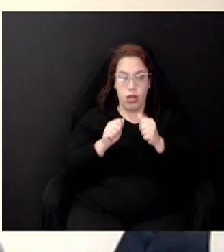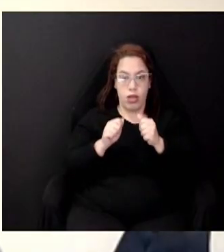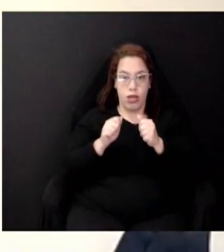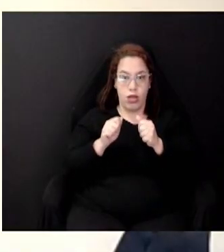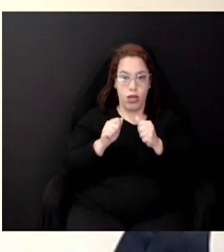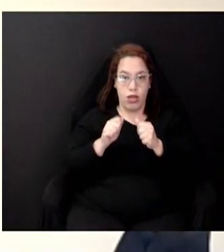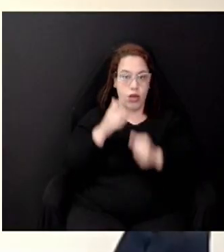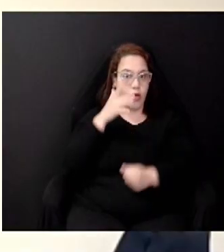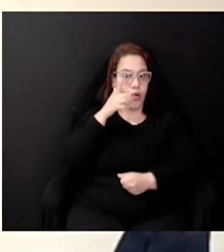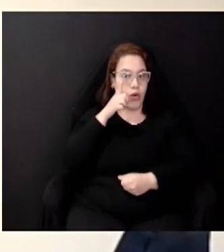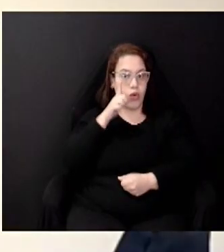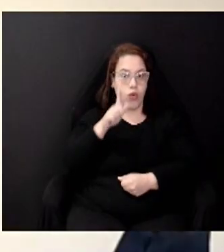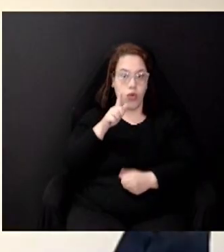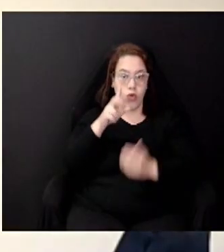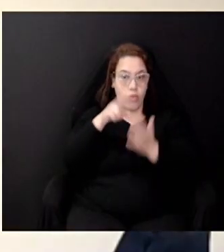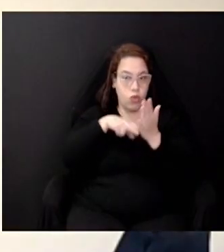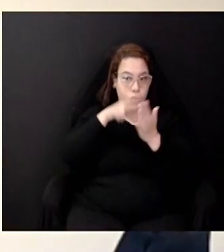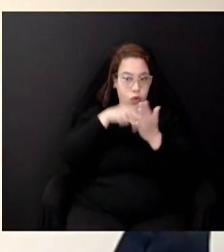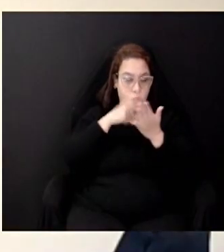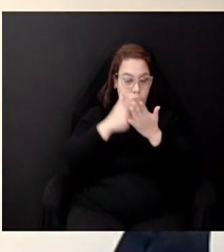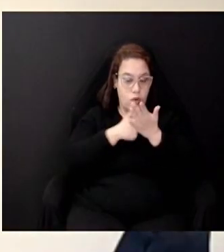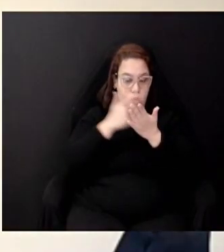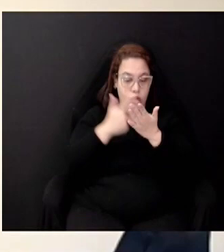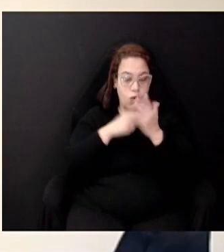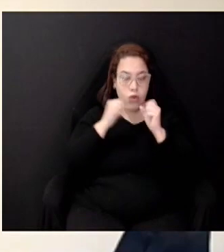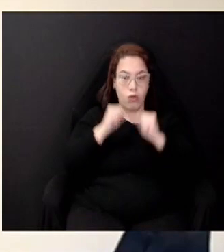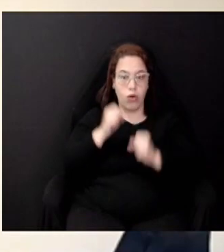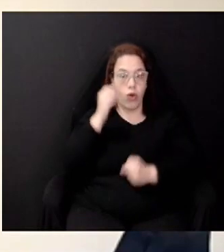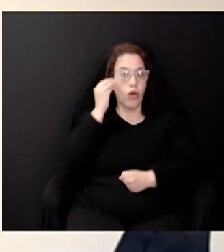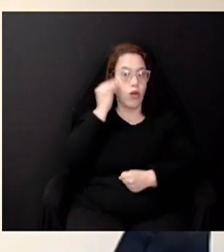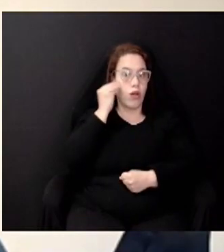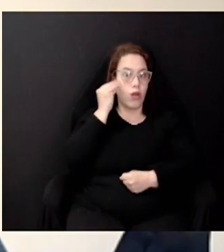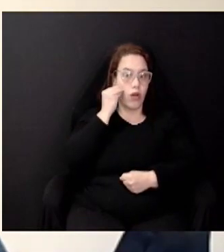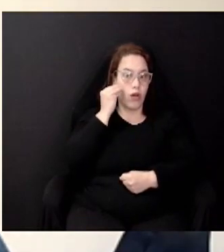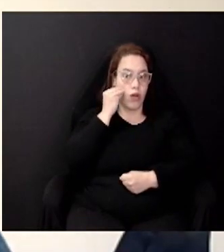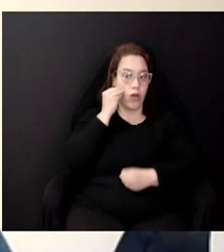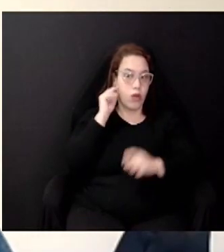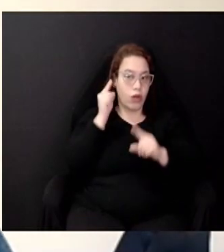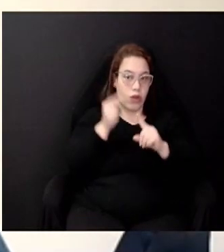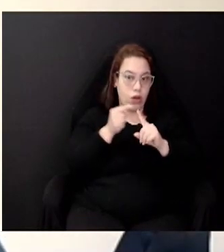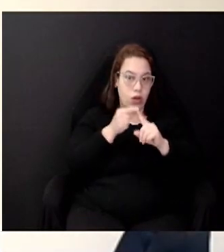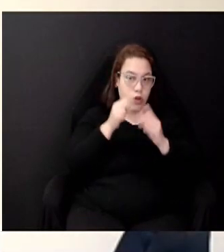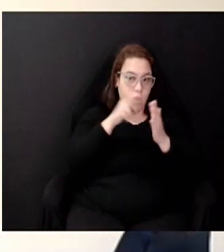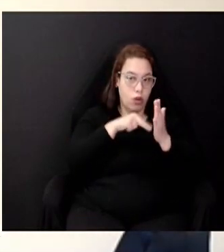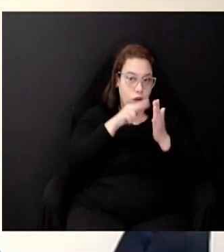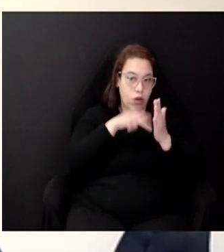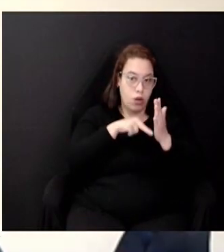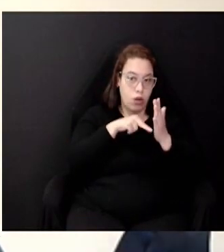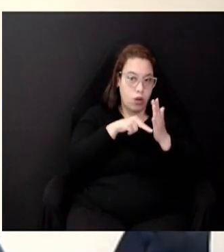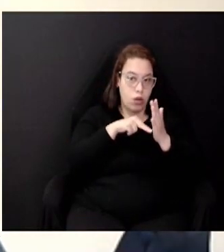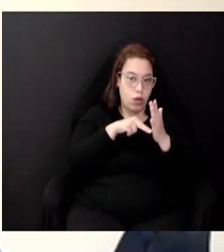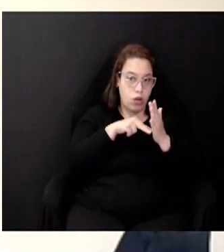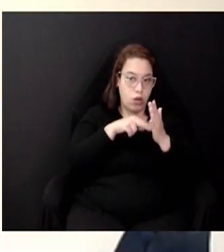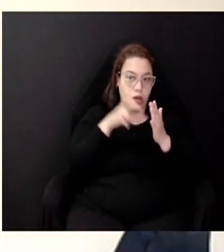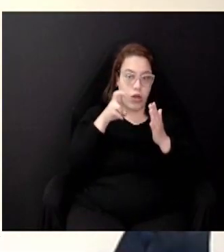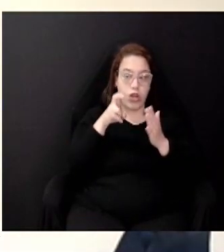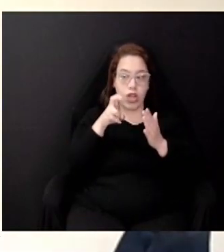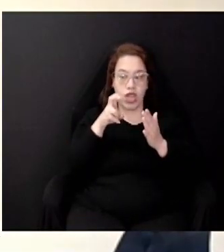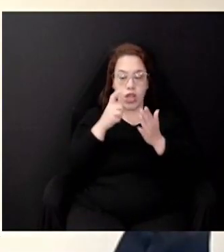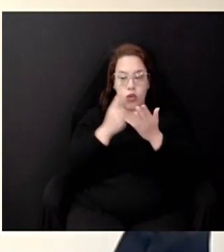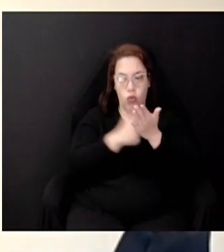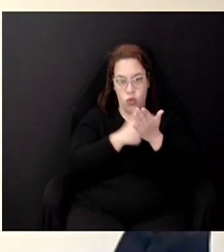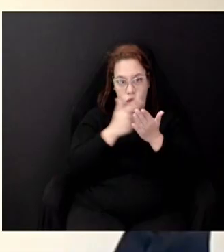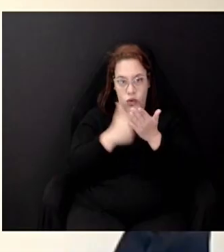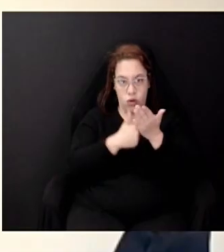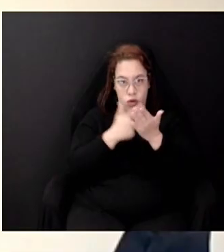livro inteiro, mas eu posso tentar colocar uma meta de ler umas 5 páginas e